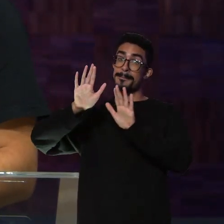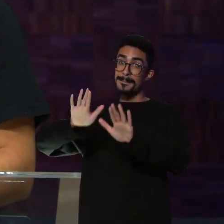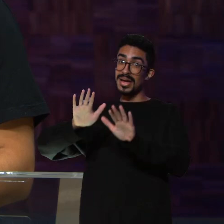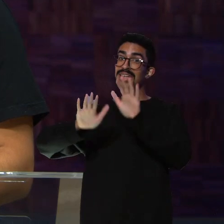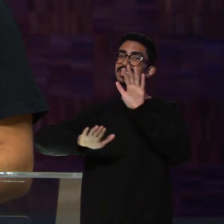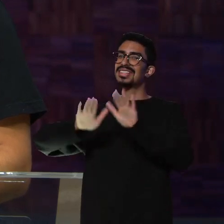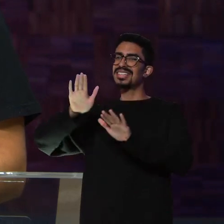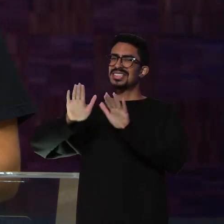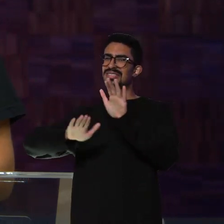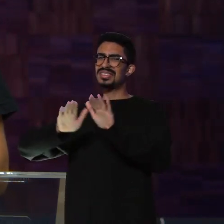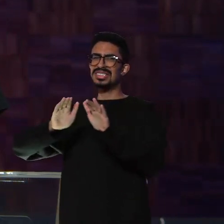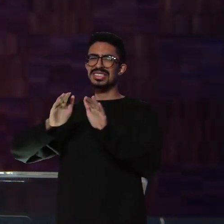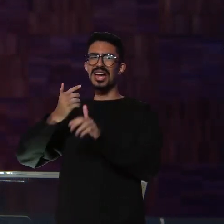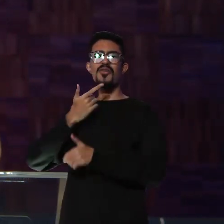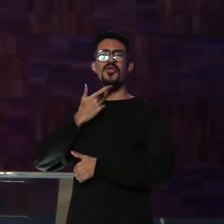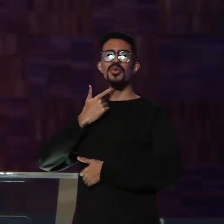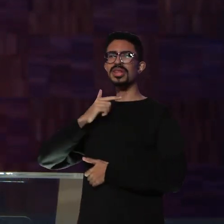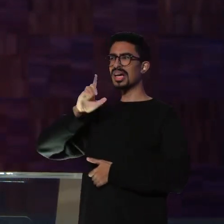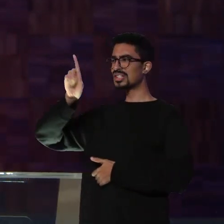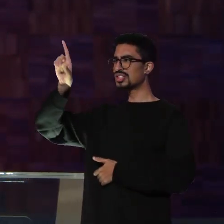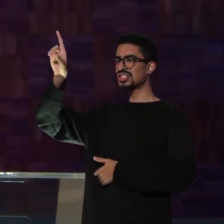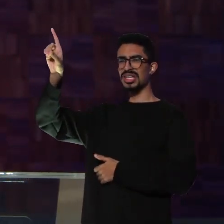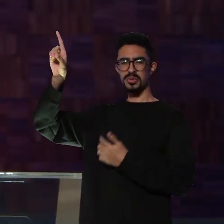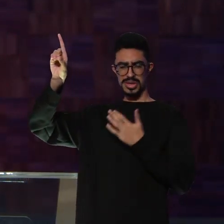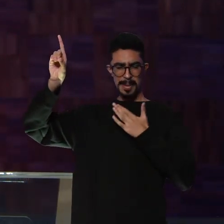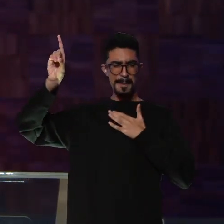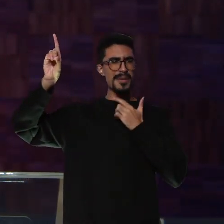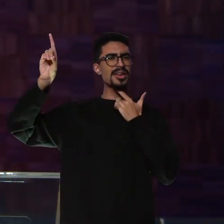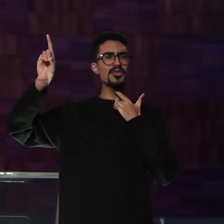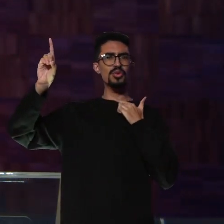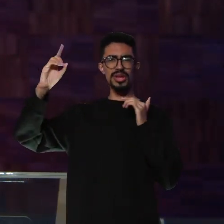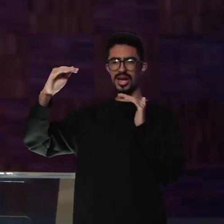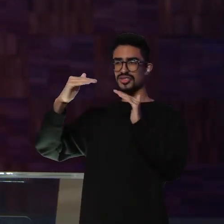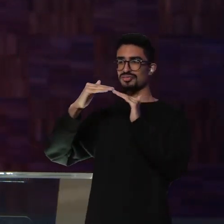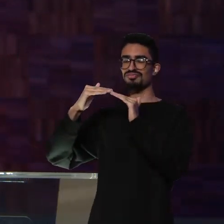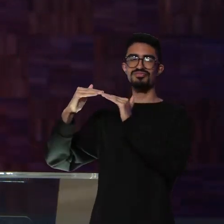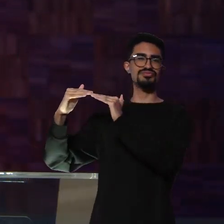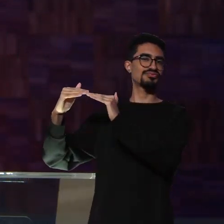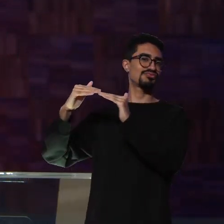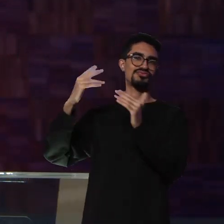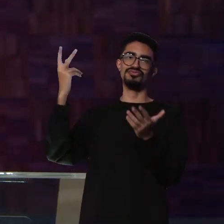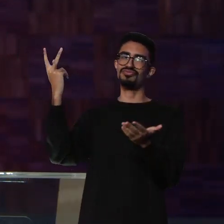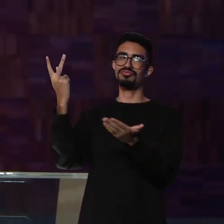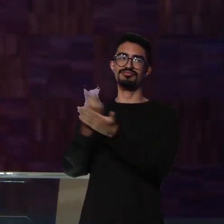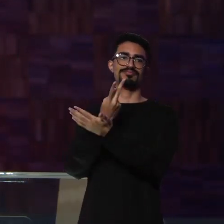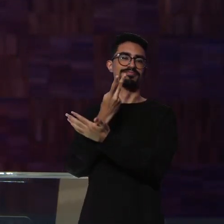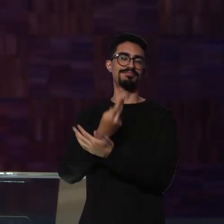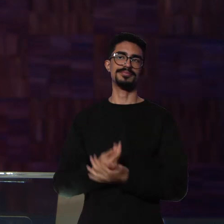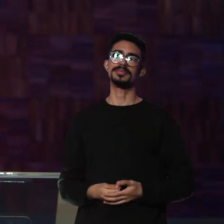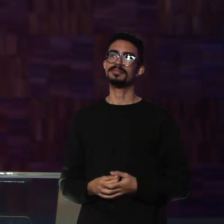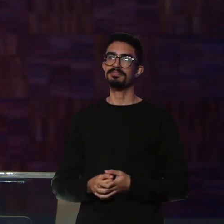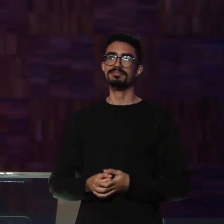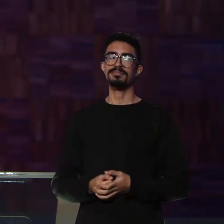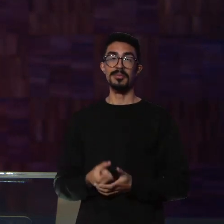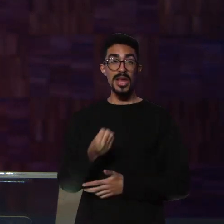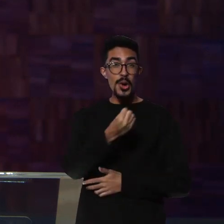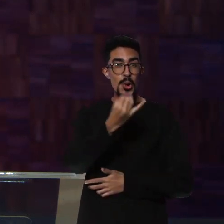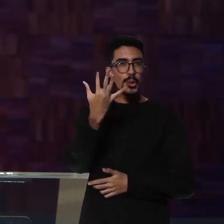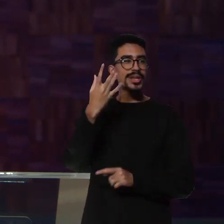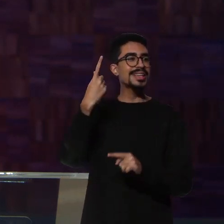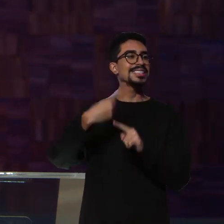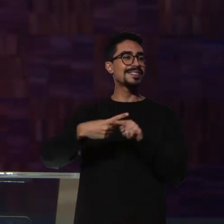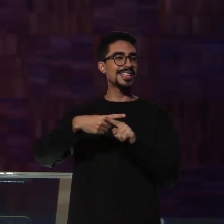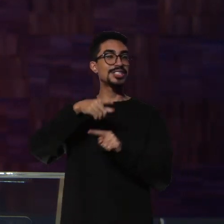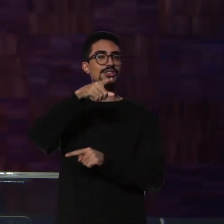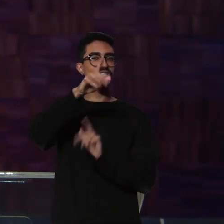tanto sentido assim para as pessoas que estão à nossa volta. Quantas vezes você já perdeu grandes oportunidades